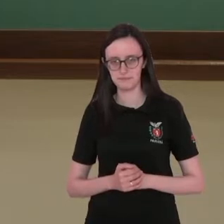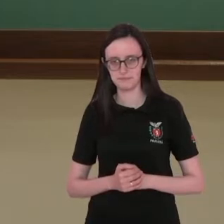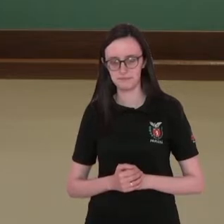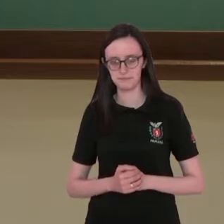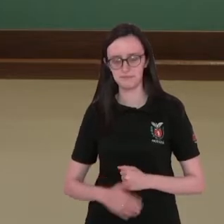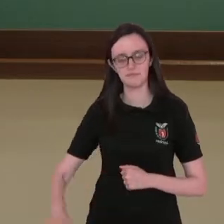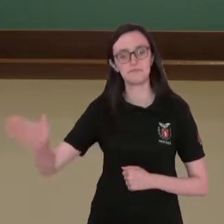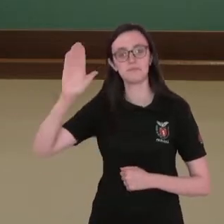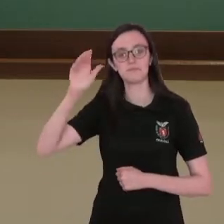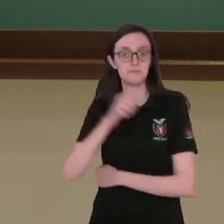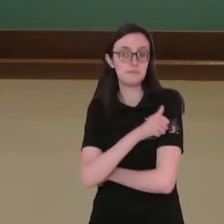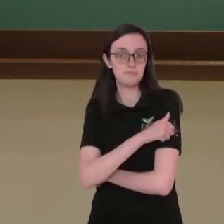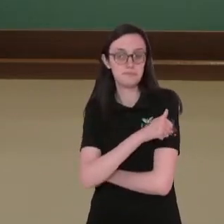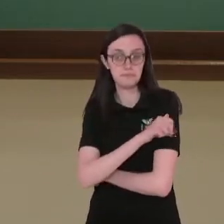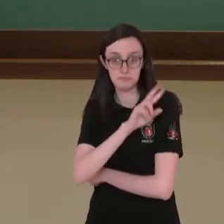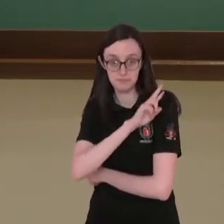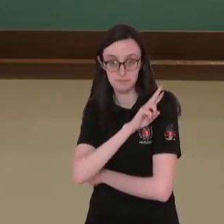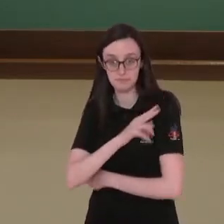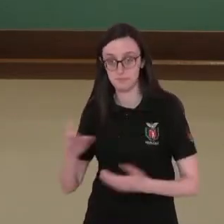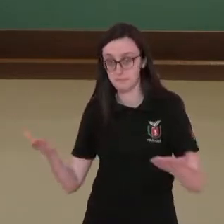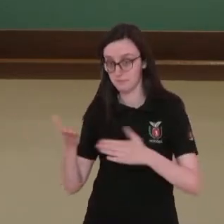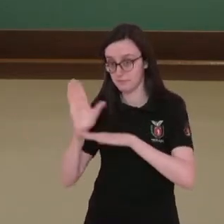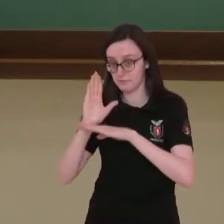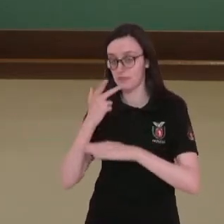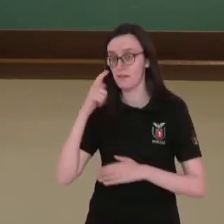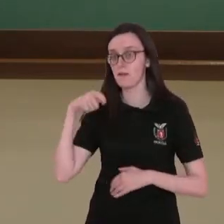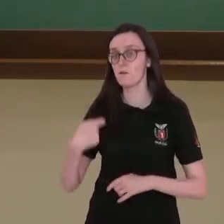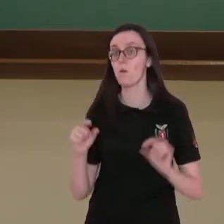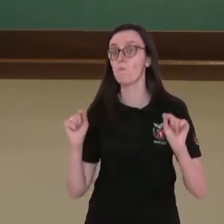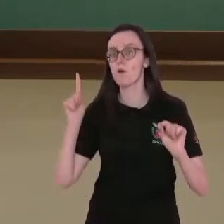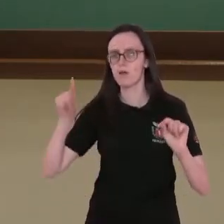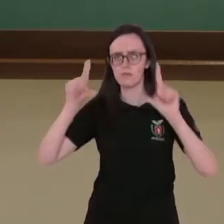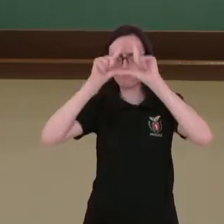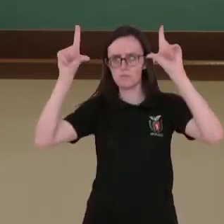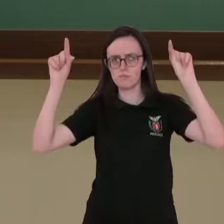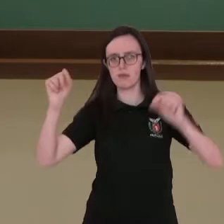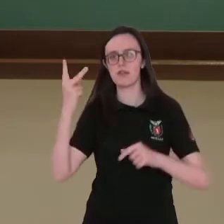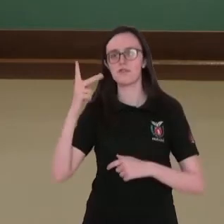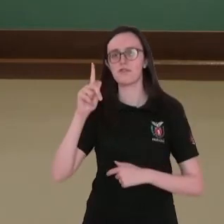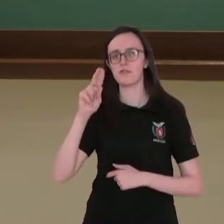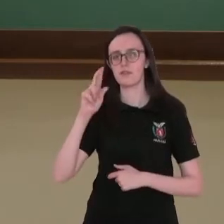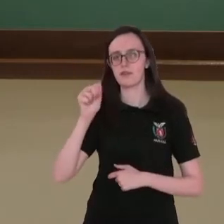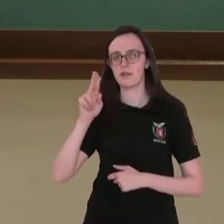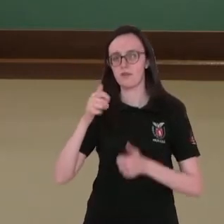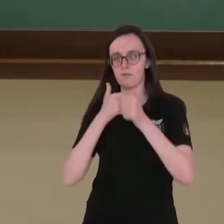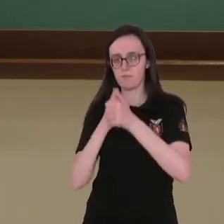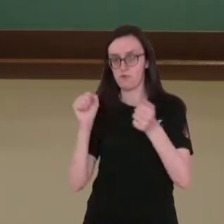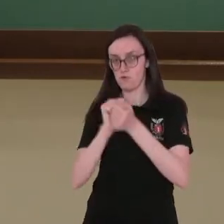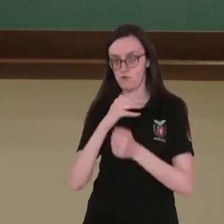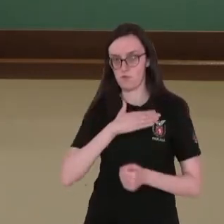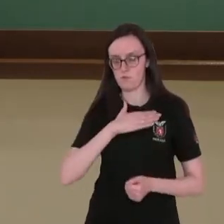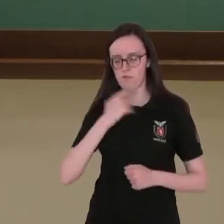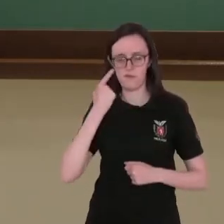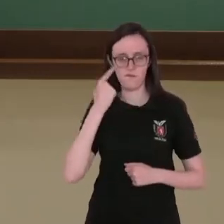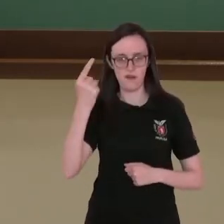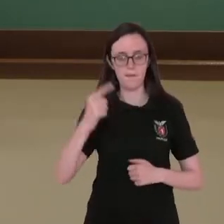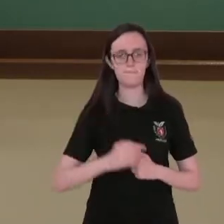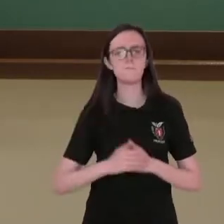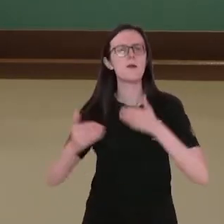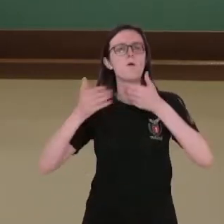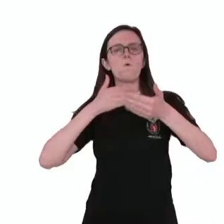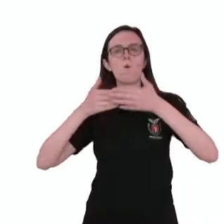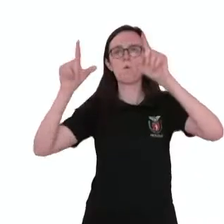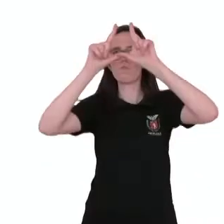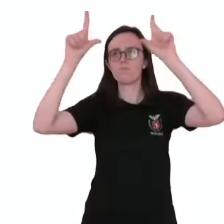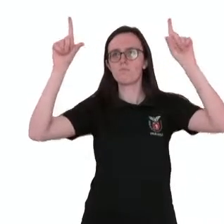Olá, estudantes da segunda série. Nesse vídeo vamos falar sobre a equação do segundo grau. Acompanhe comigo. Toda equação do